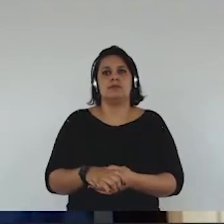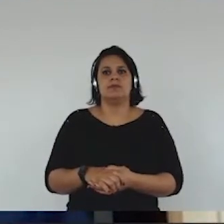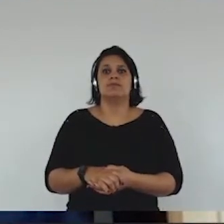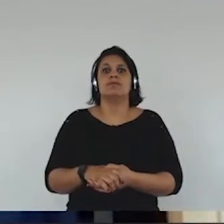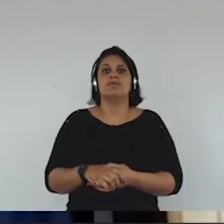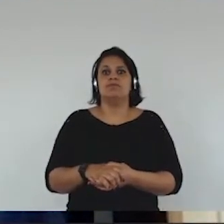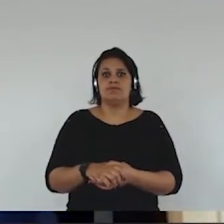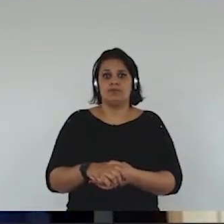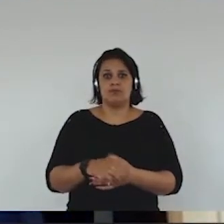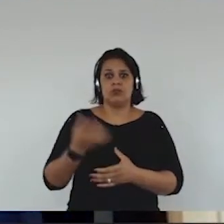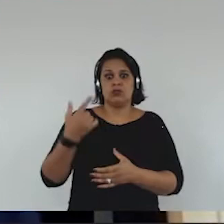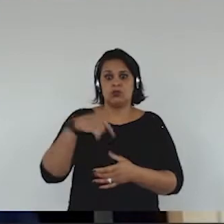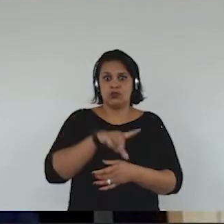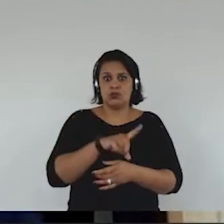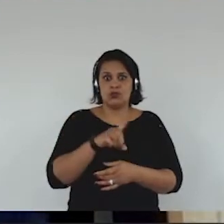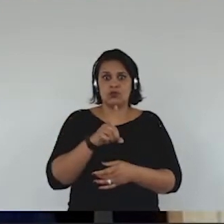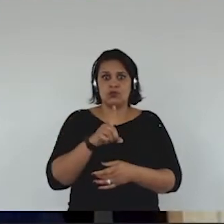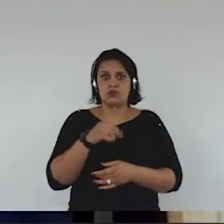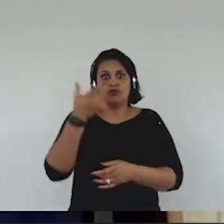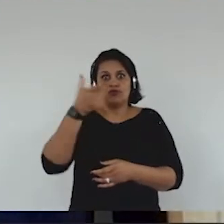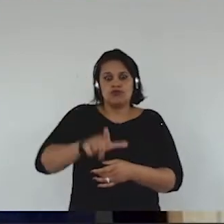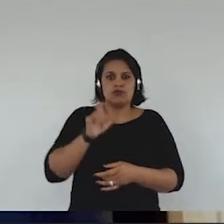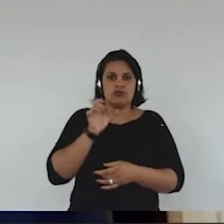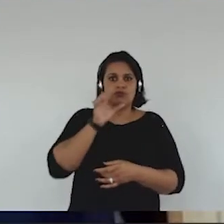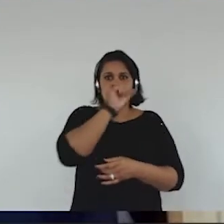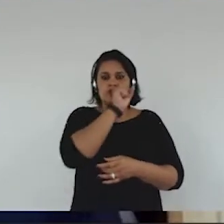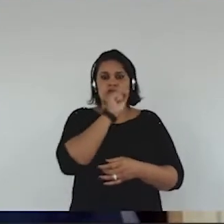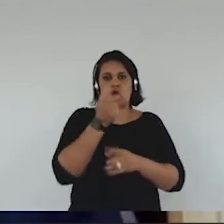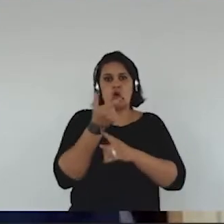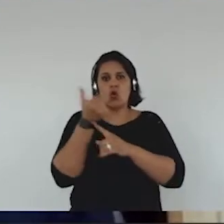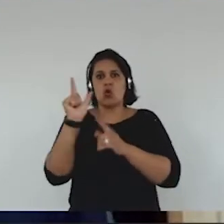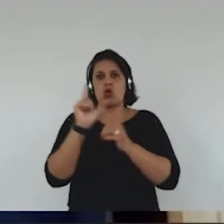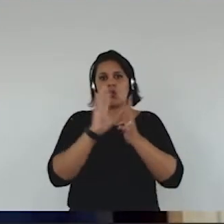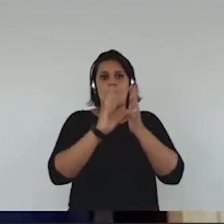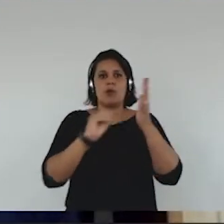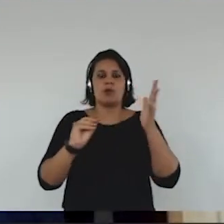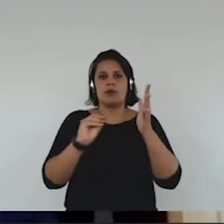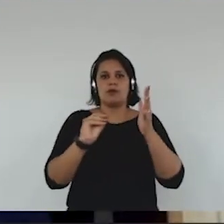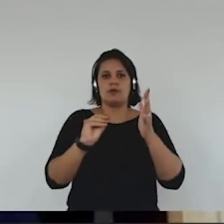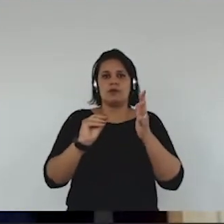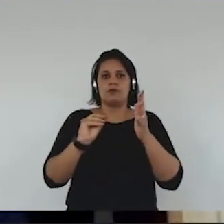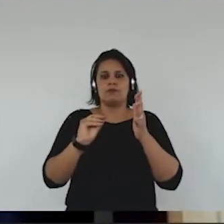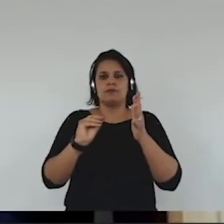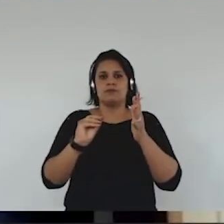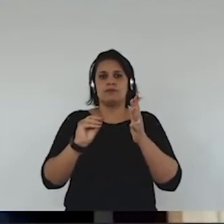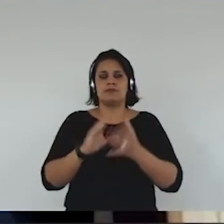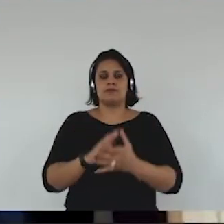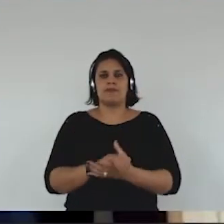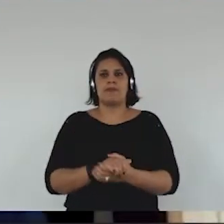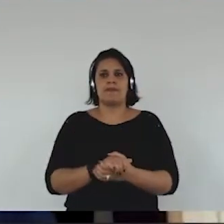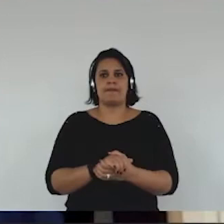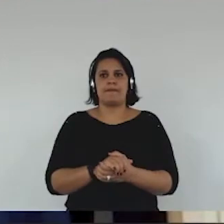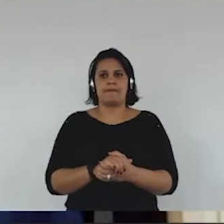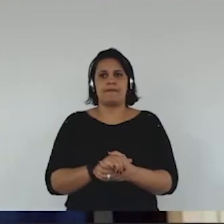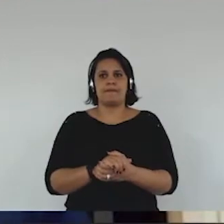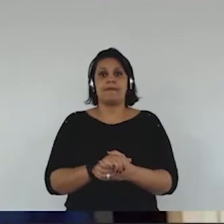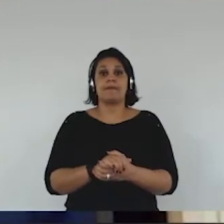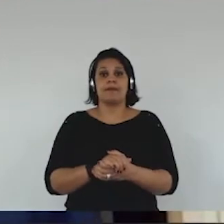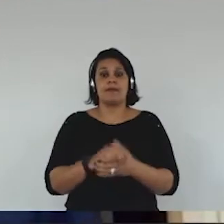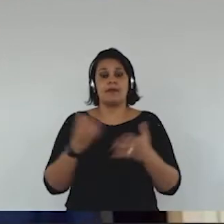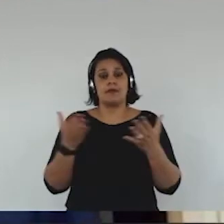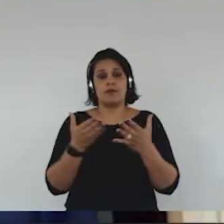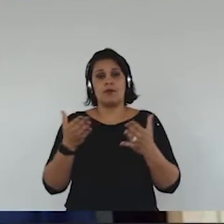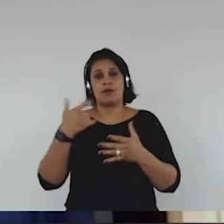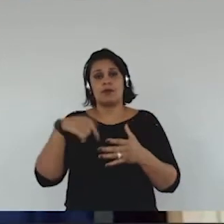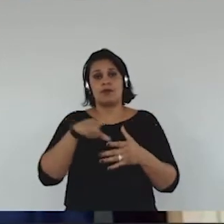passou rapidamente a se migrar para modelos não presenciais do exercício jurisdicional. O que nós vamos debater